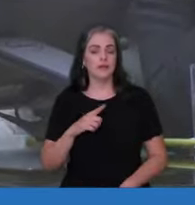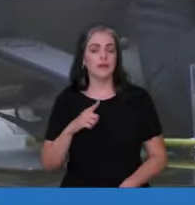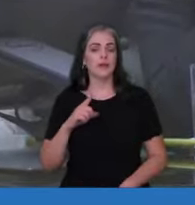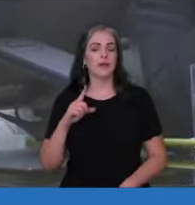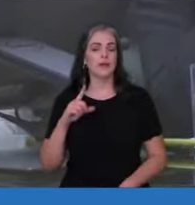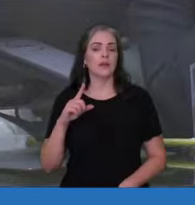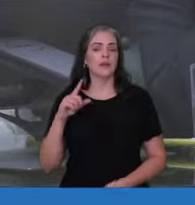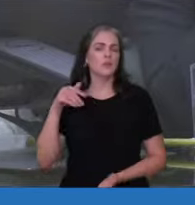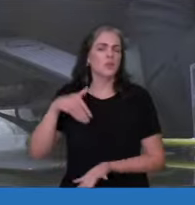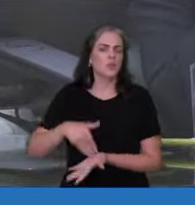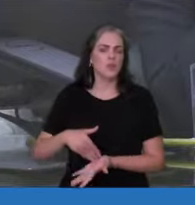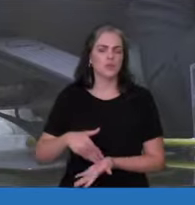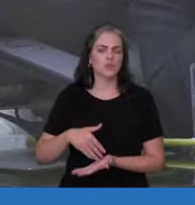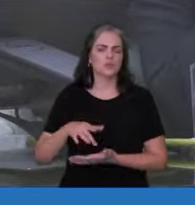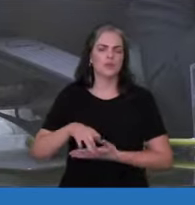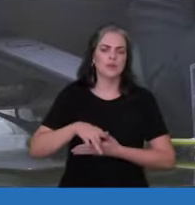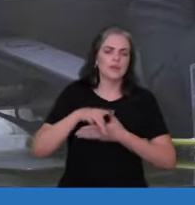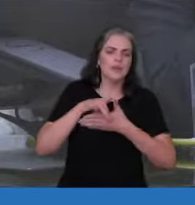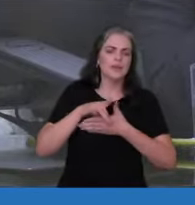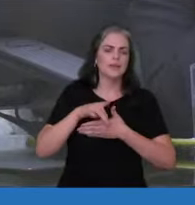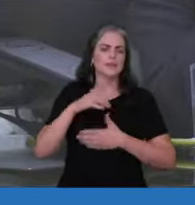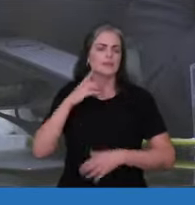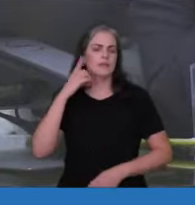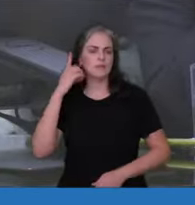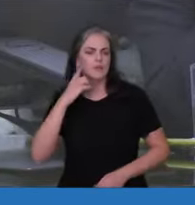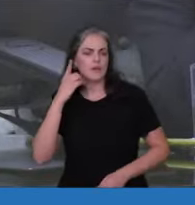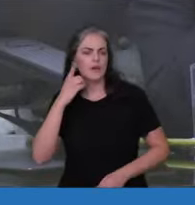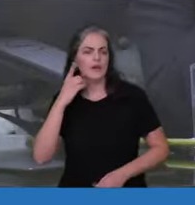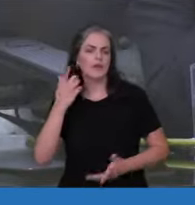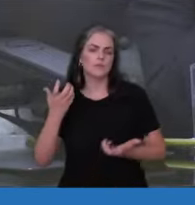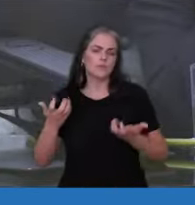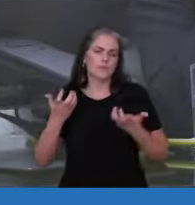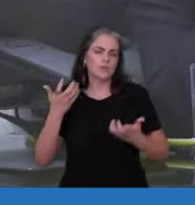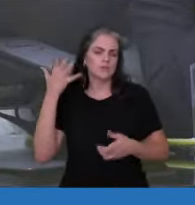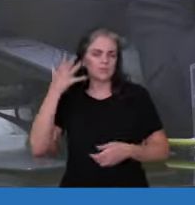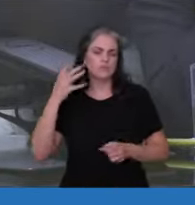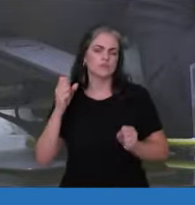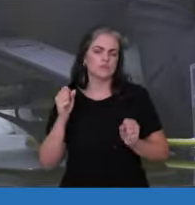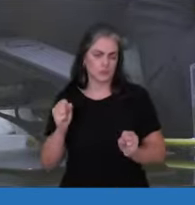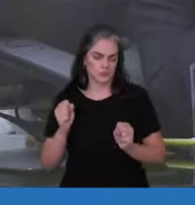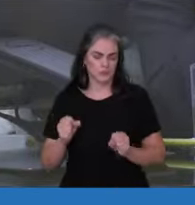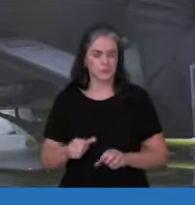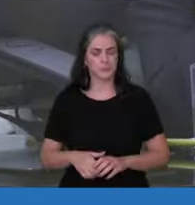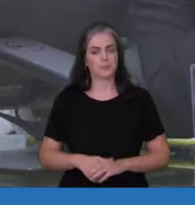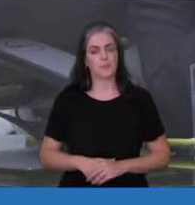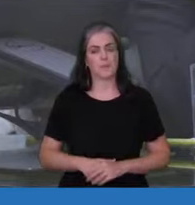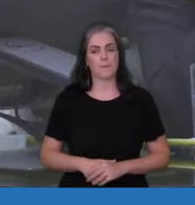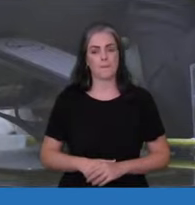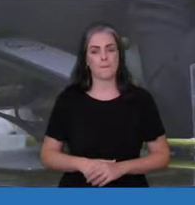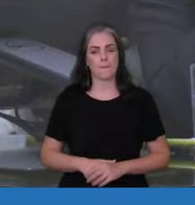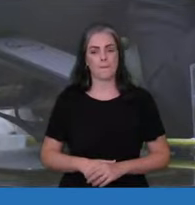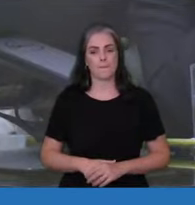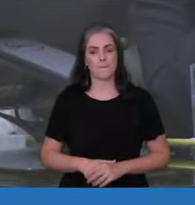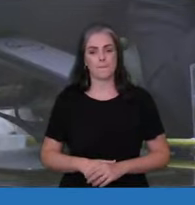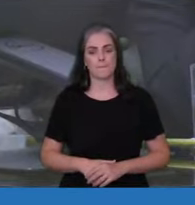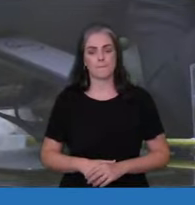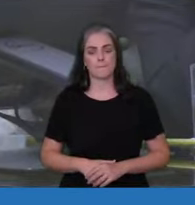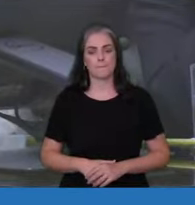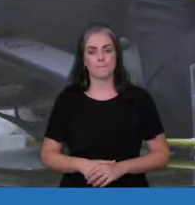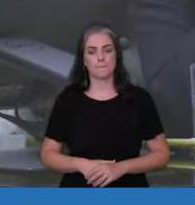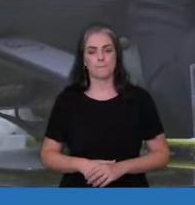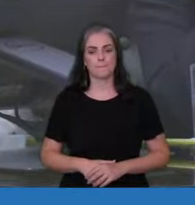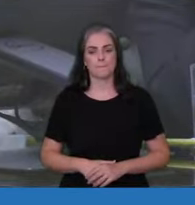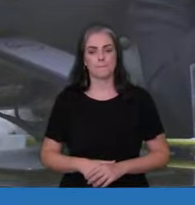de lideranças e dos parlamentares que assim quiserem fazer uso da palavra. Como todos podem